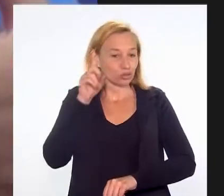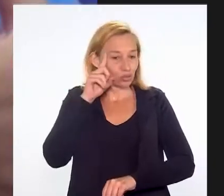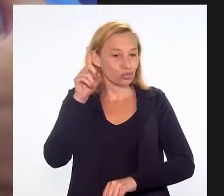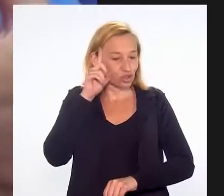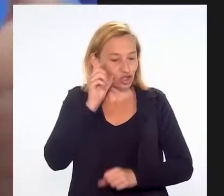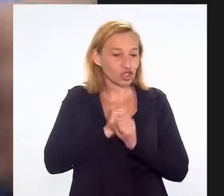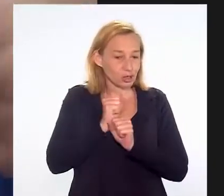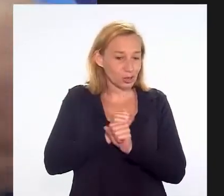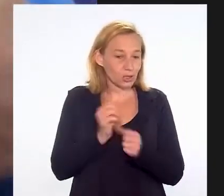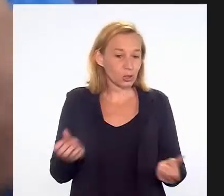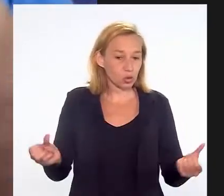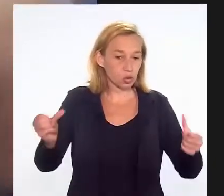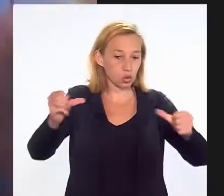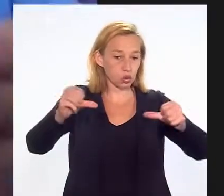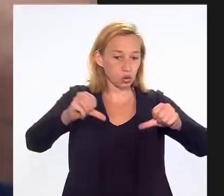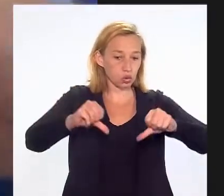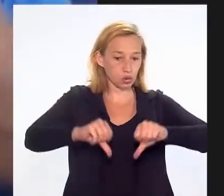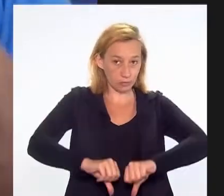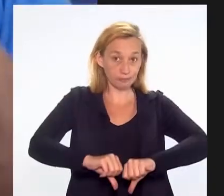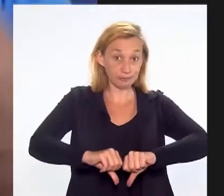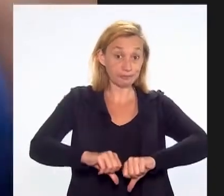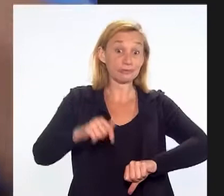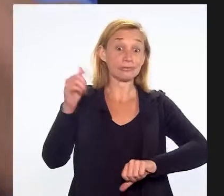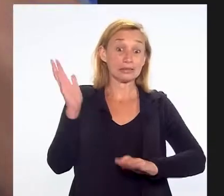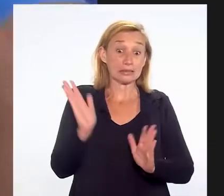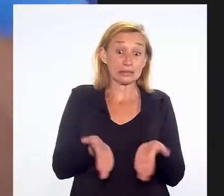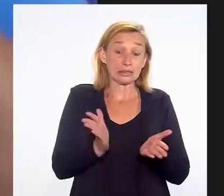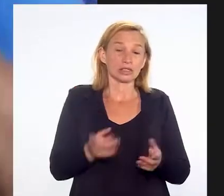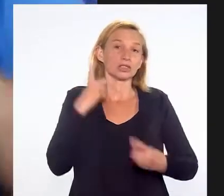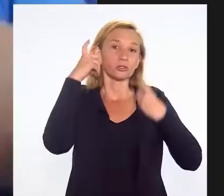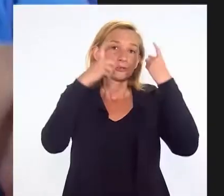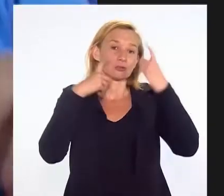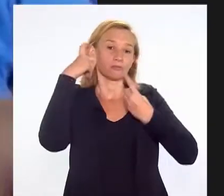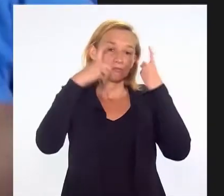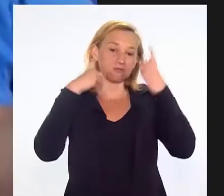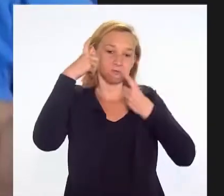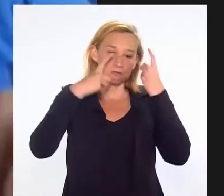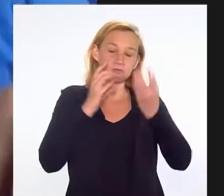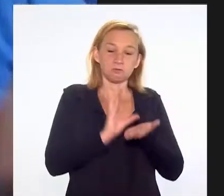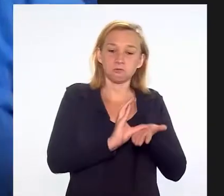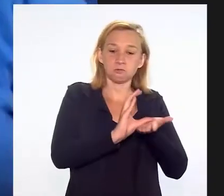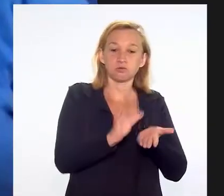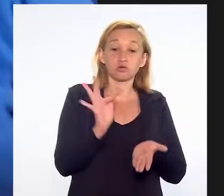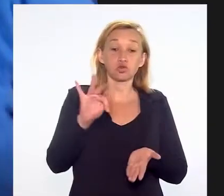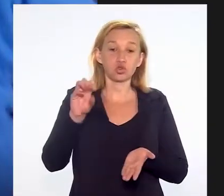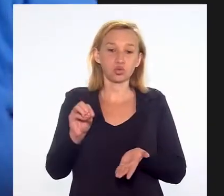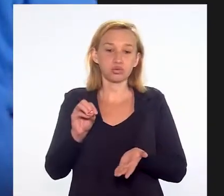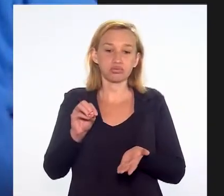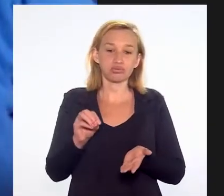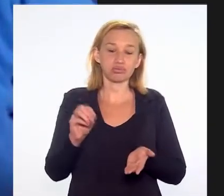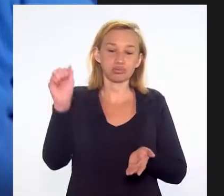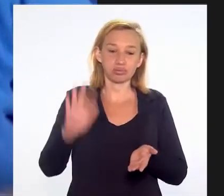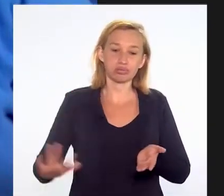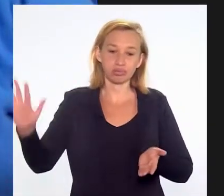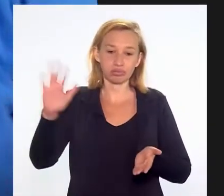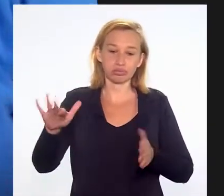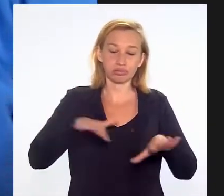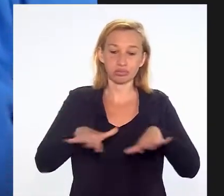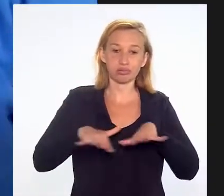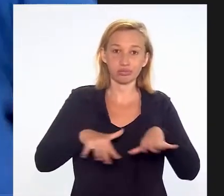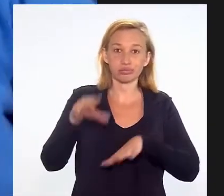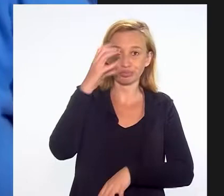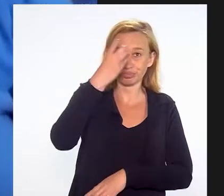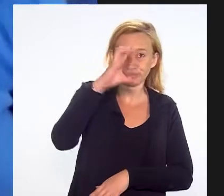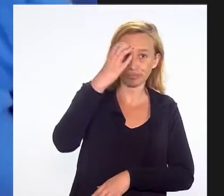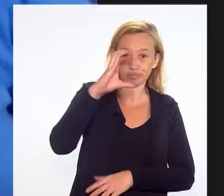declinando a cada dia, a cada ano, e a gente ainda, inclusive agora, está com esse problema do Fundo Nacional